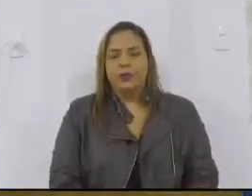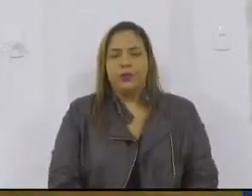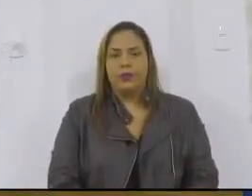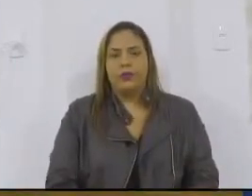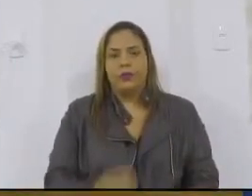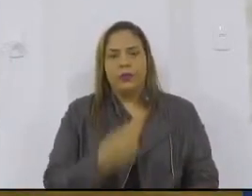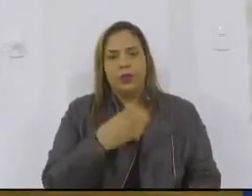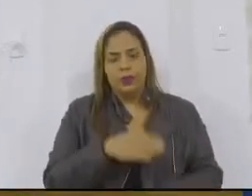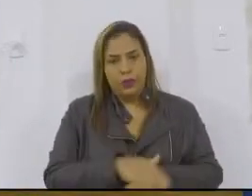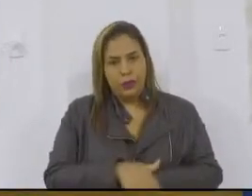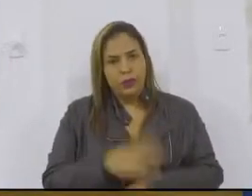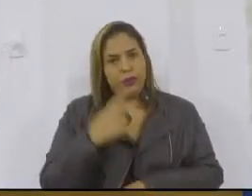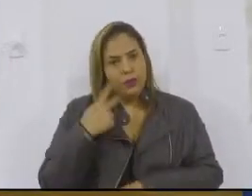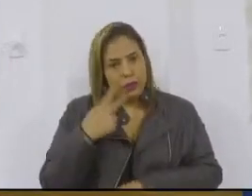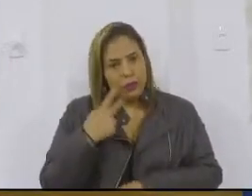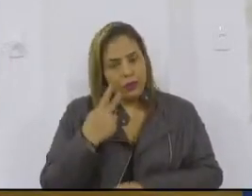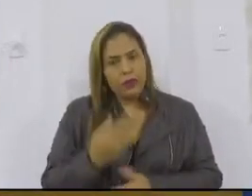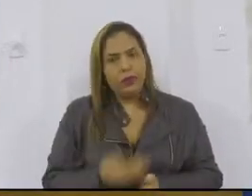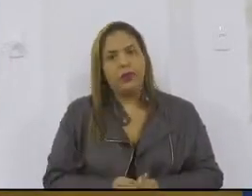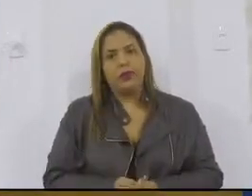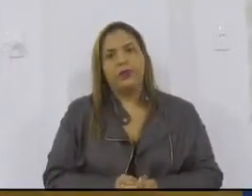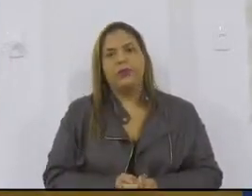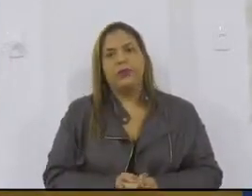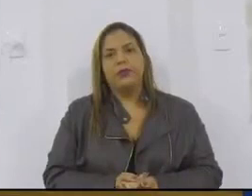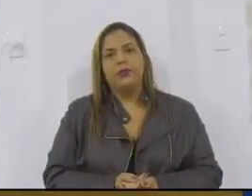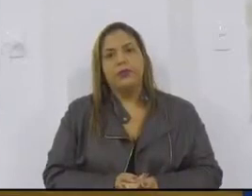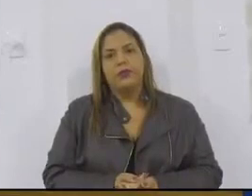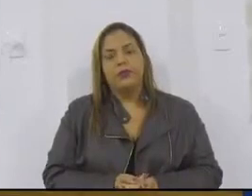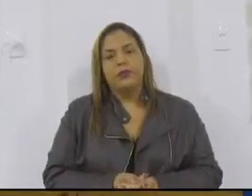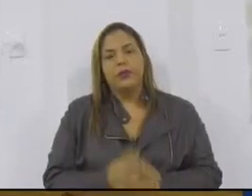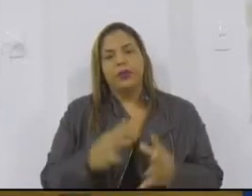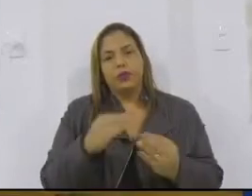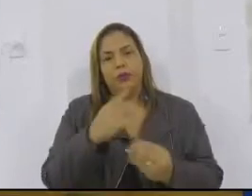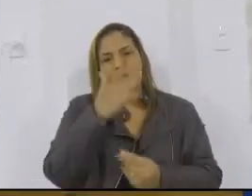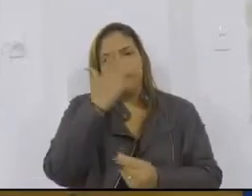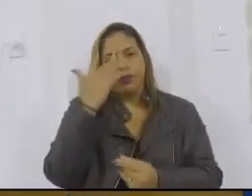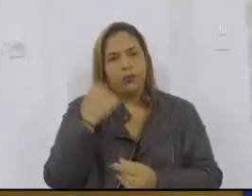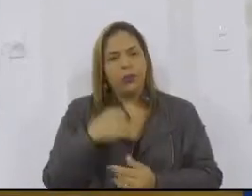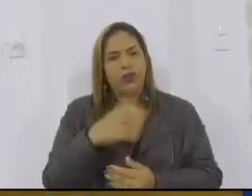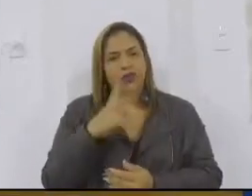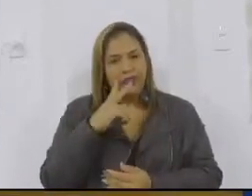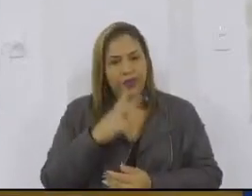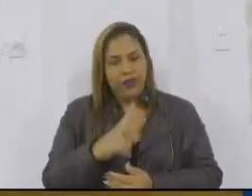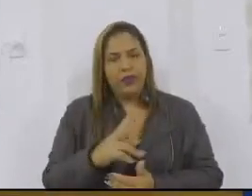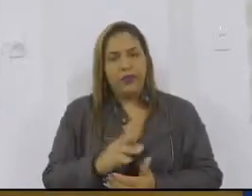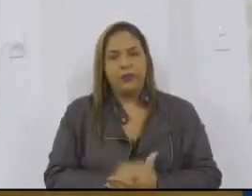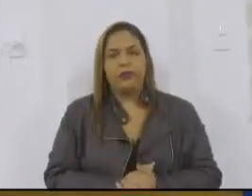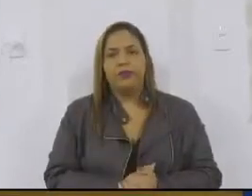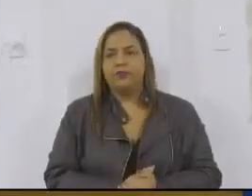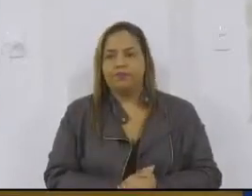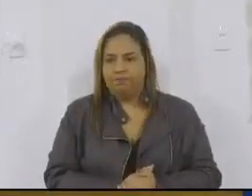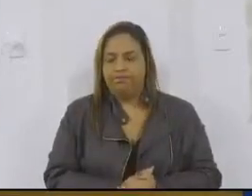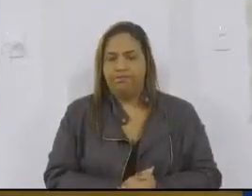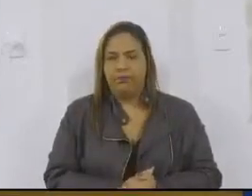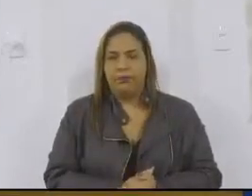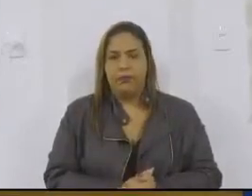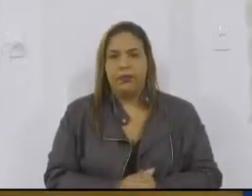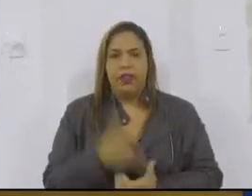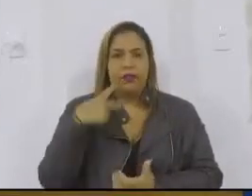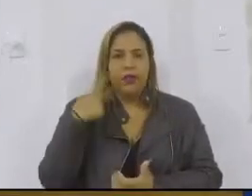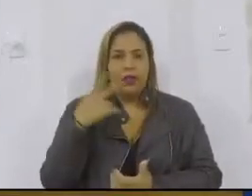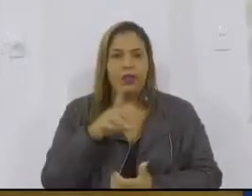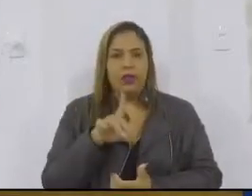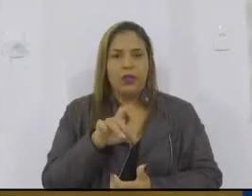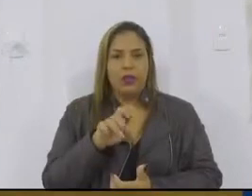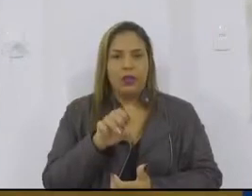Boa noite, vereadores, demais que estão vendo, nos ouvindo. Vereador Adelso, essa